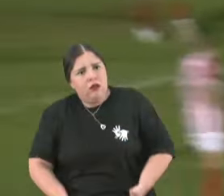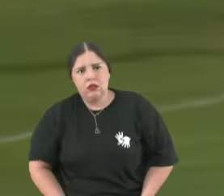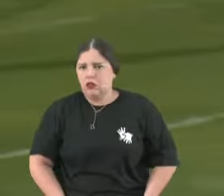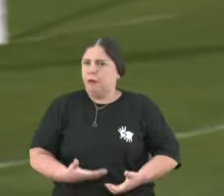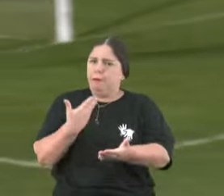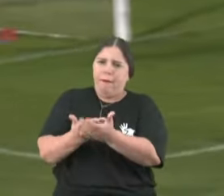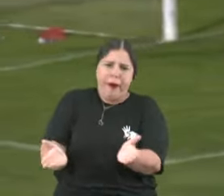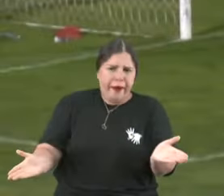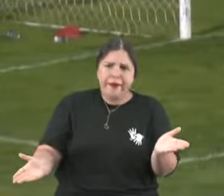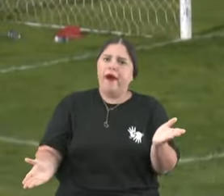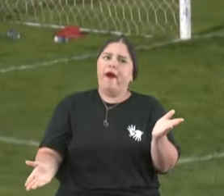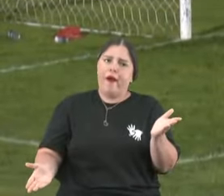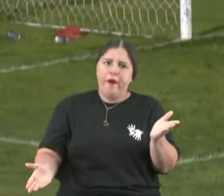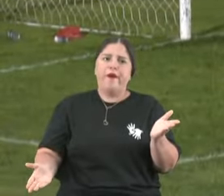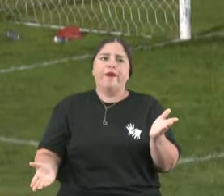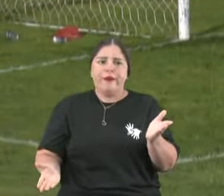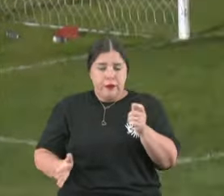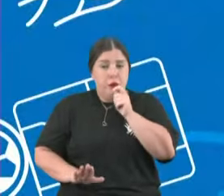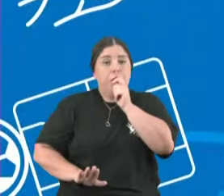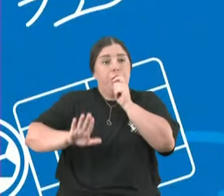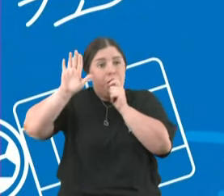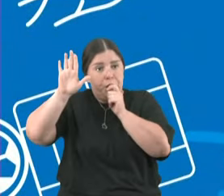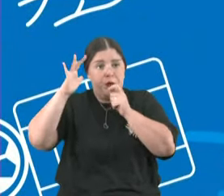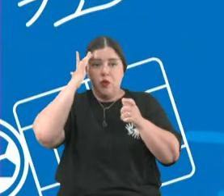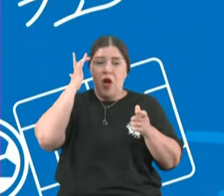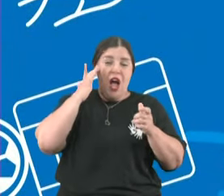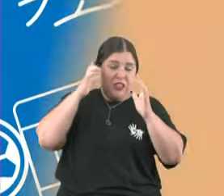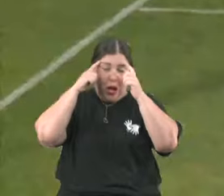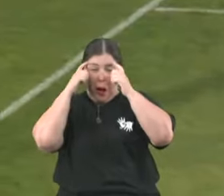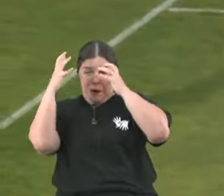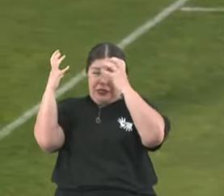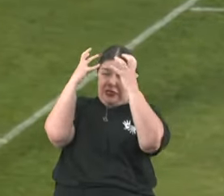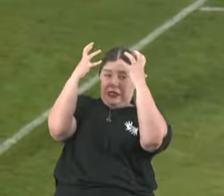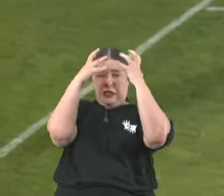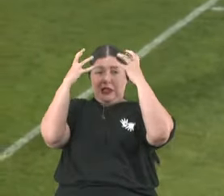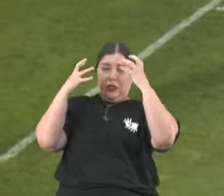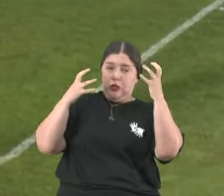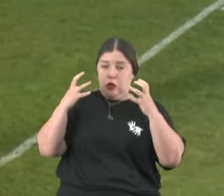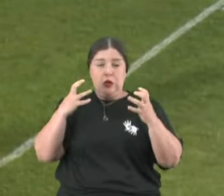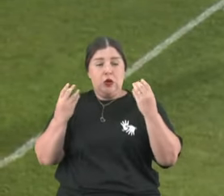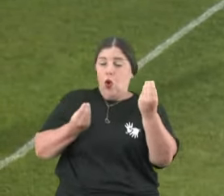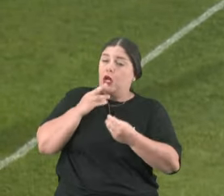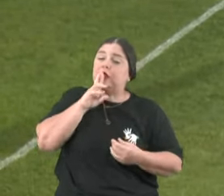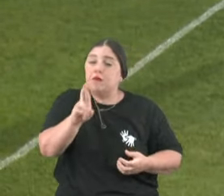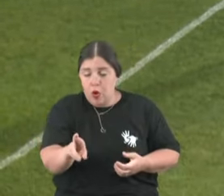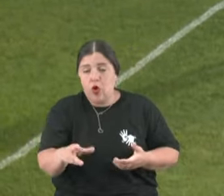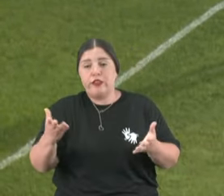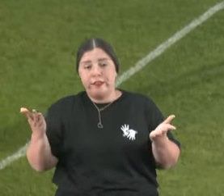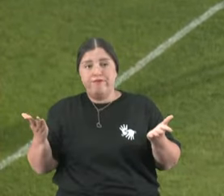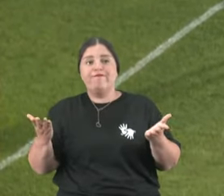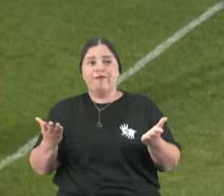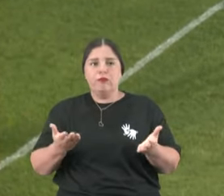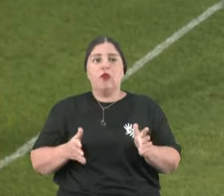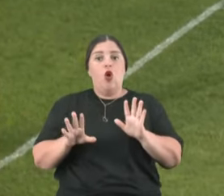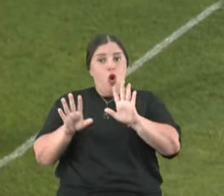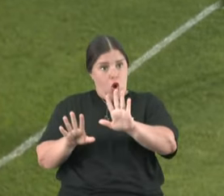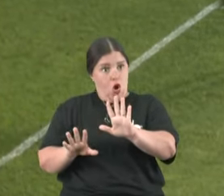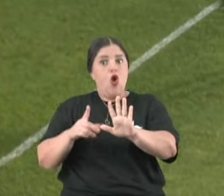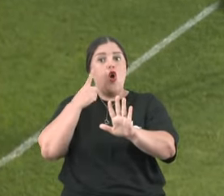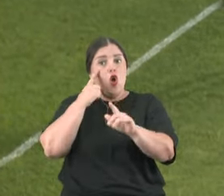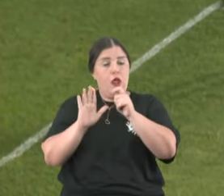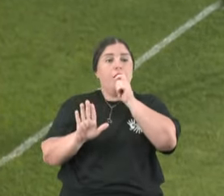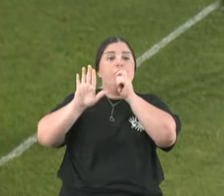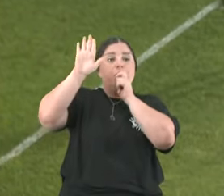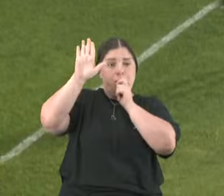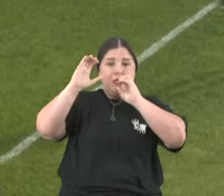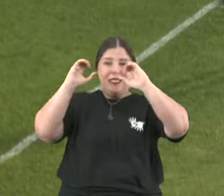o cartão, eu diria, do desespero, né, pelo resultado. Agora, sim, como os cartões estão zerados,